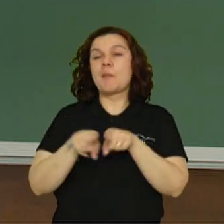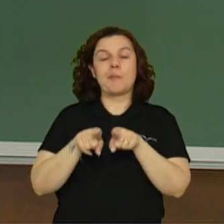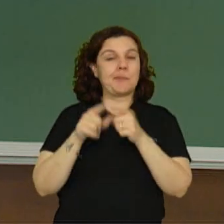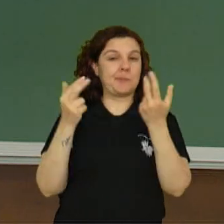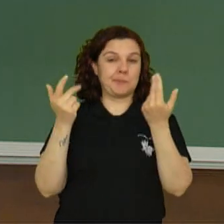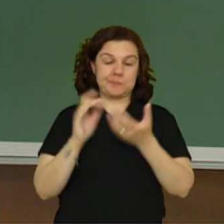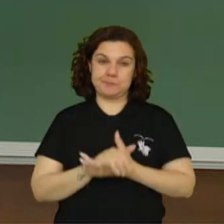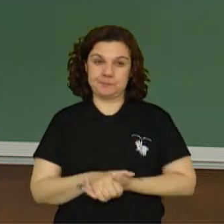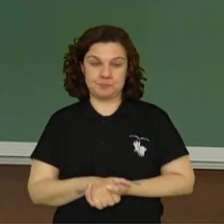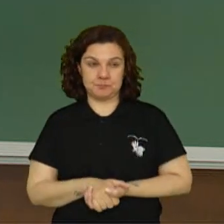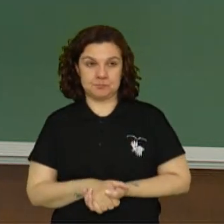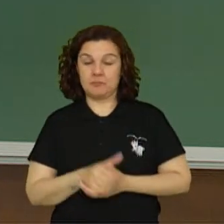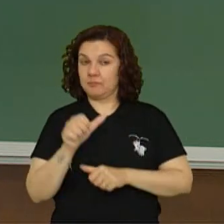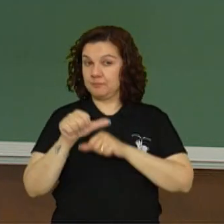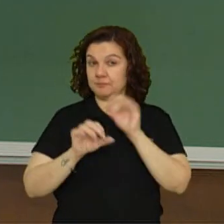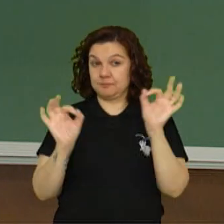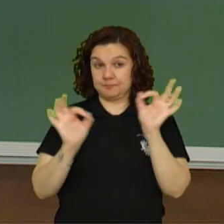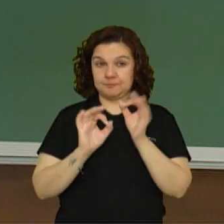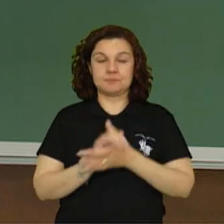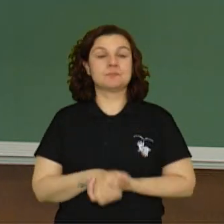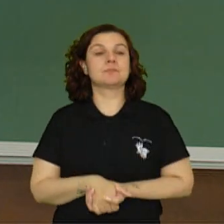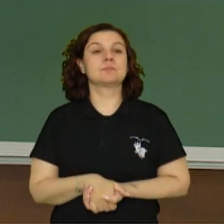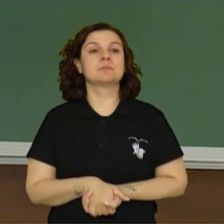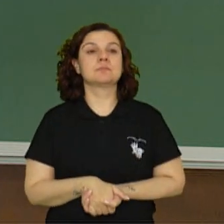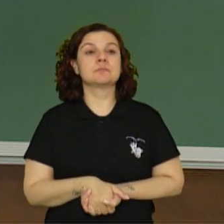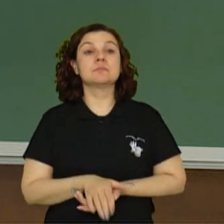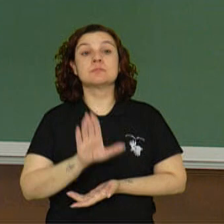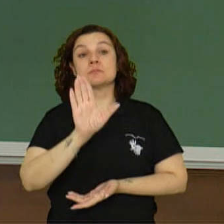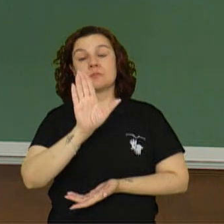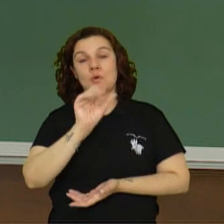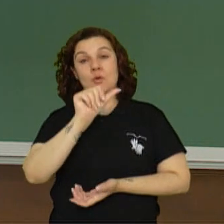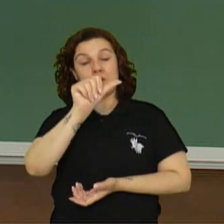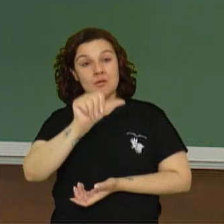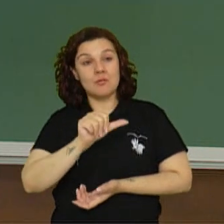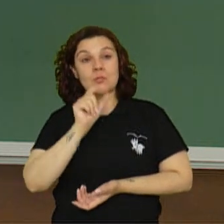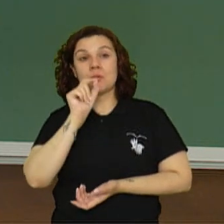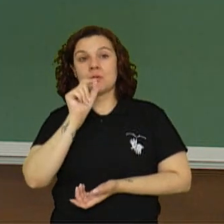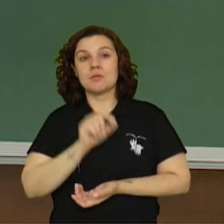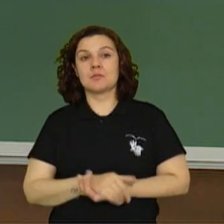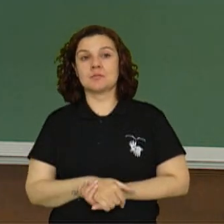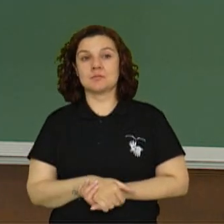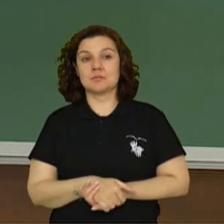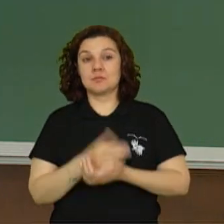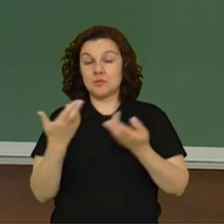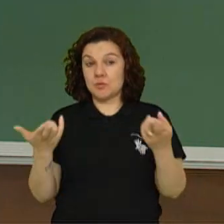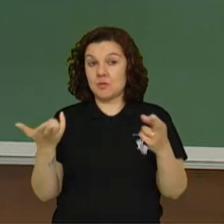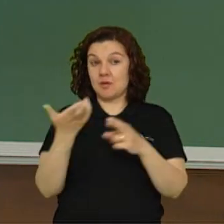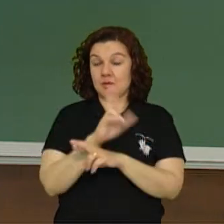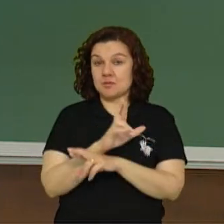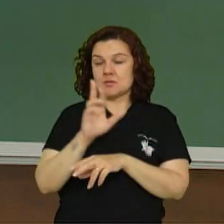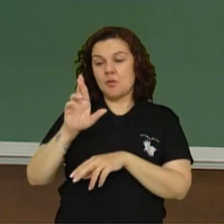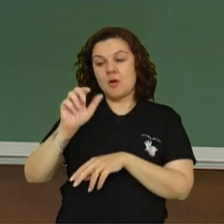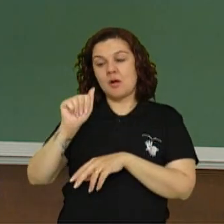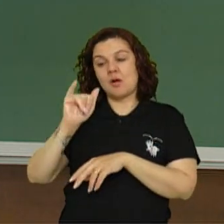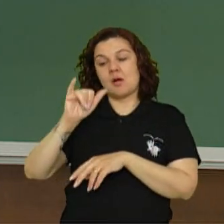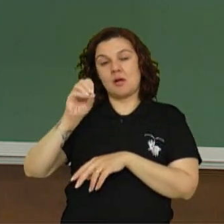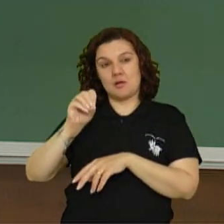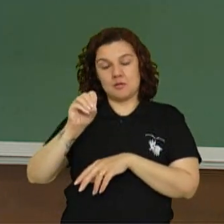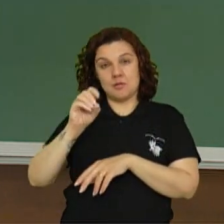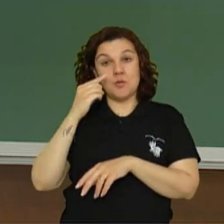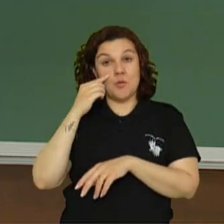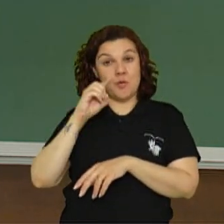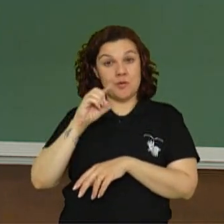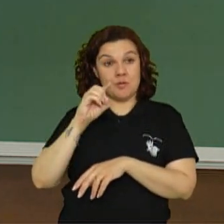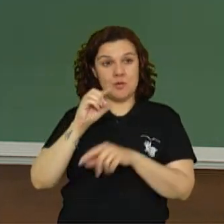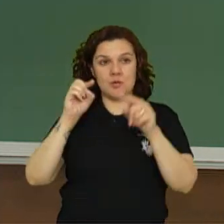mesma medida. Não muda nada. O que vai mudar é a relação do raio, porque